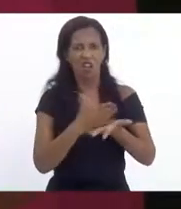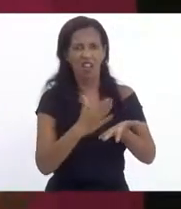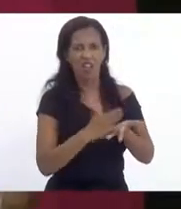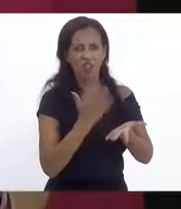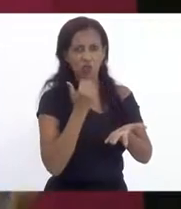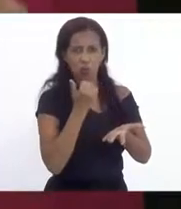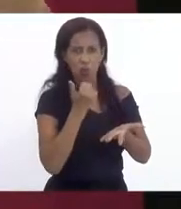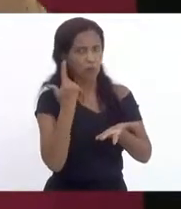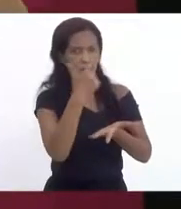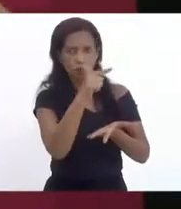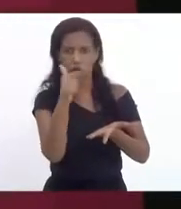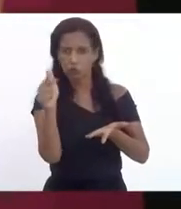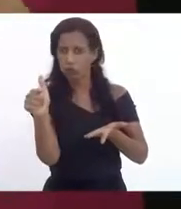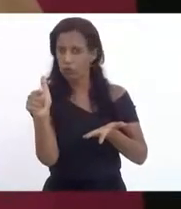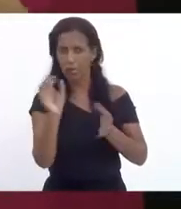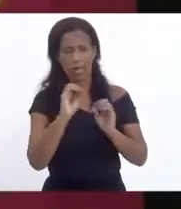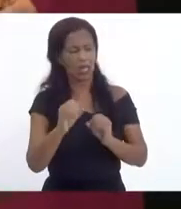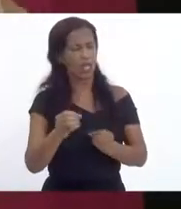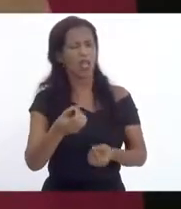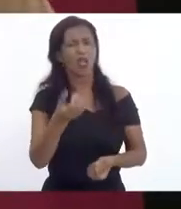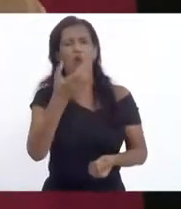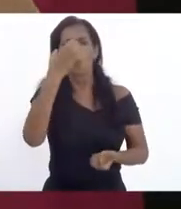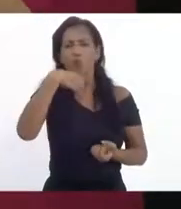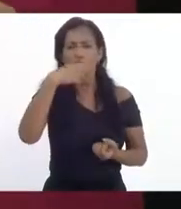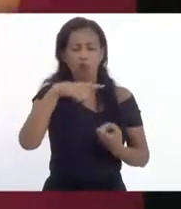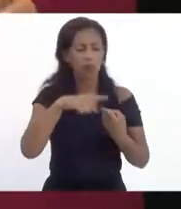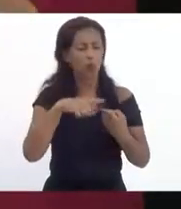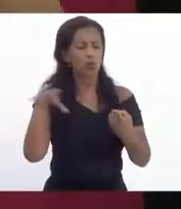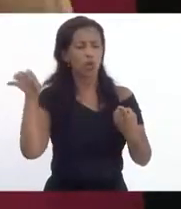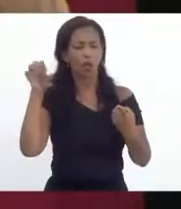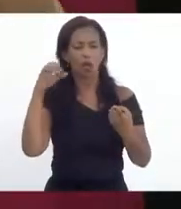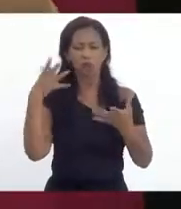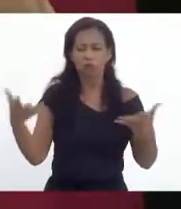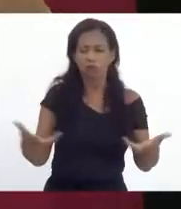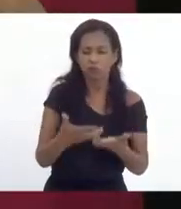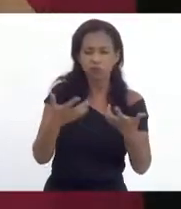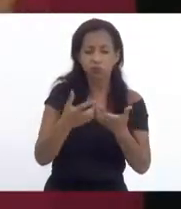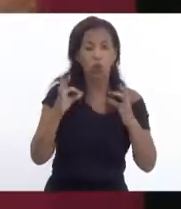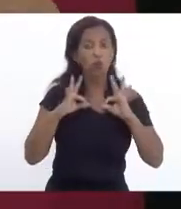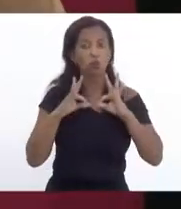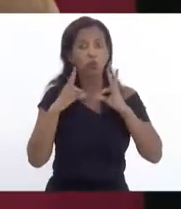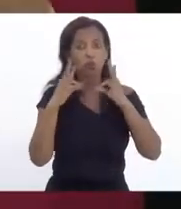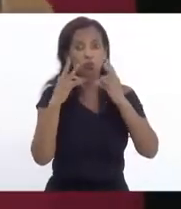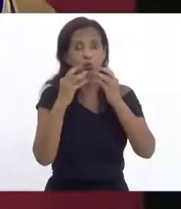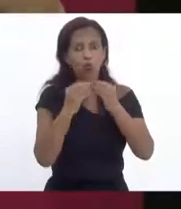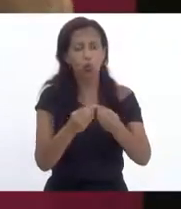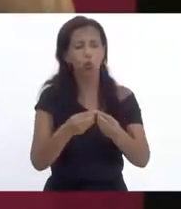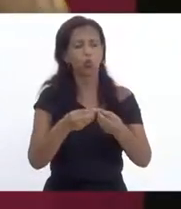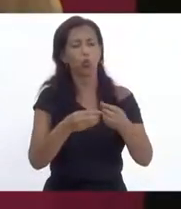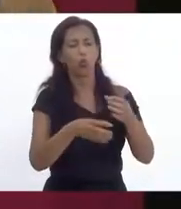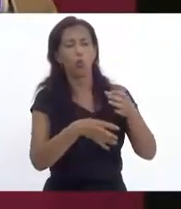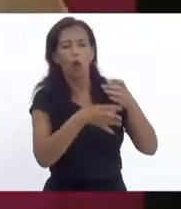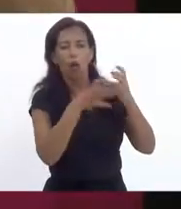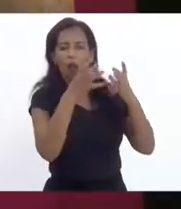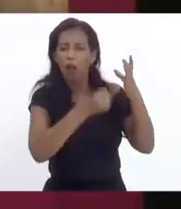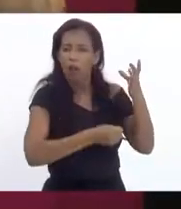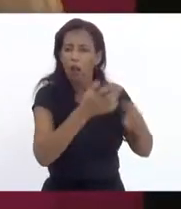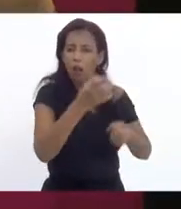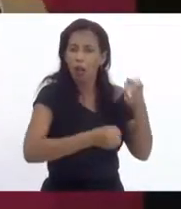cozinha. É fruta, legumes, FLV, tudo isso, iogurte,